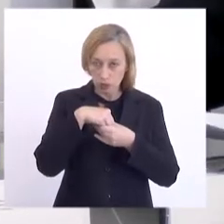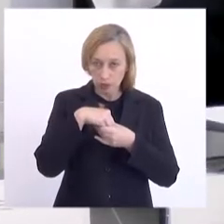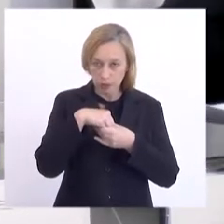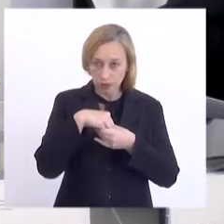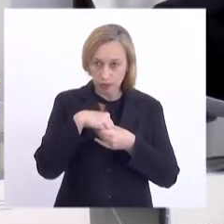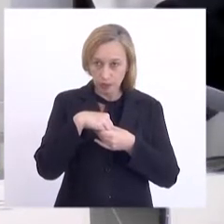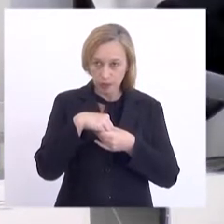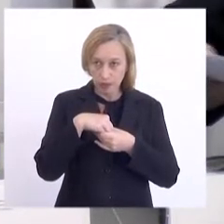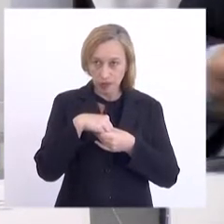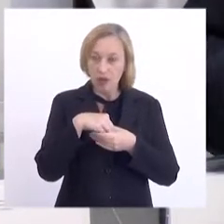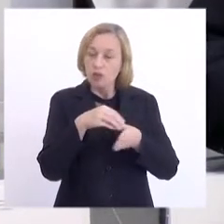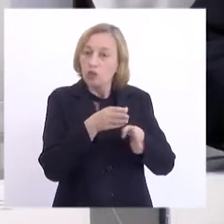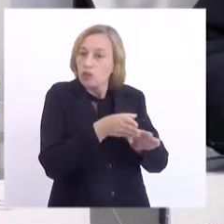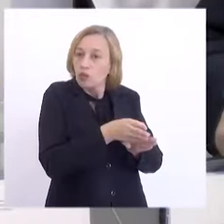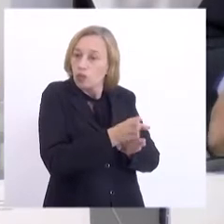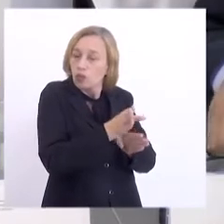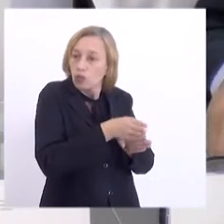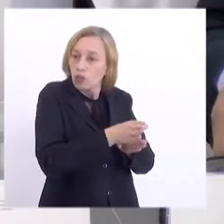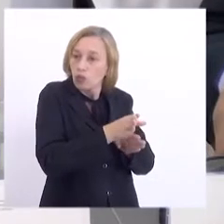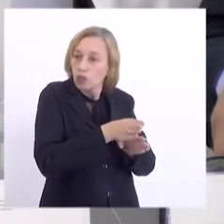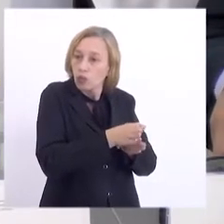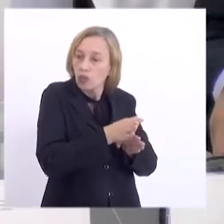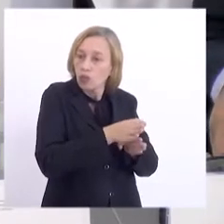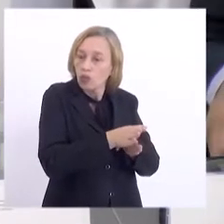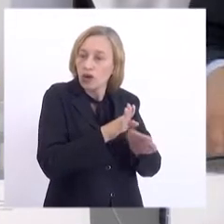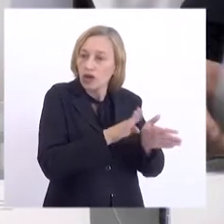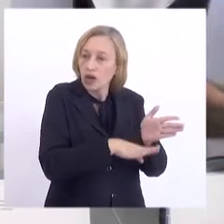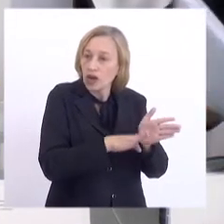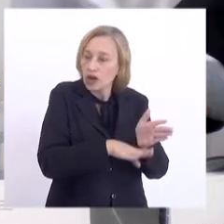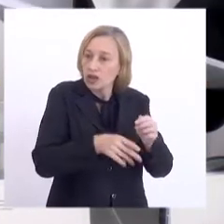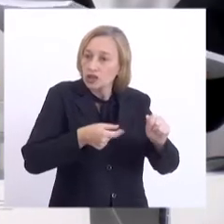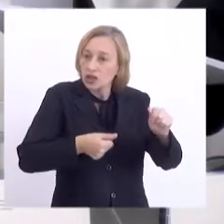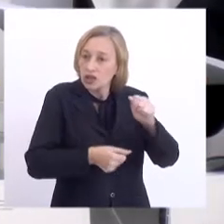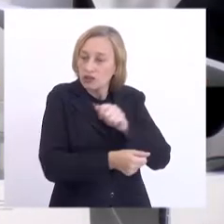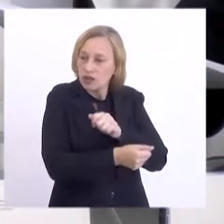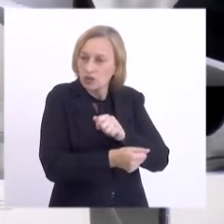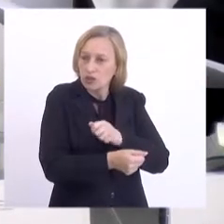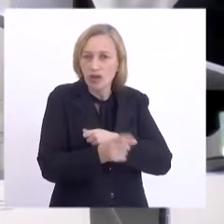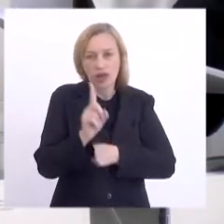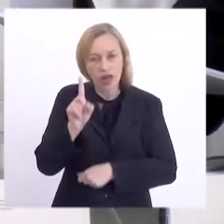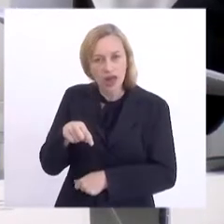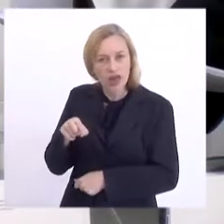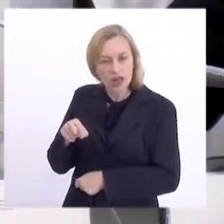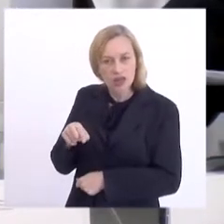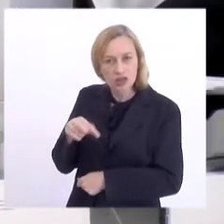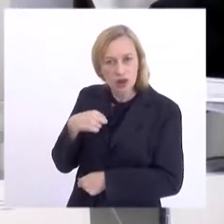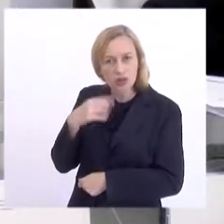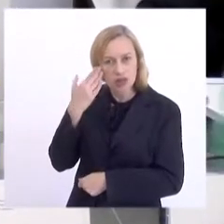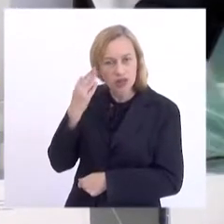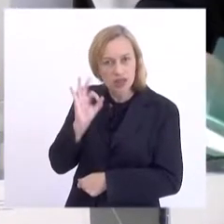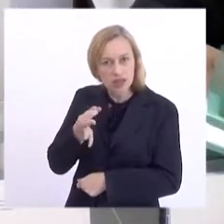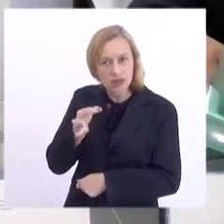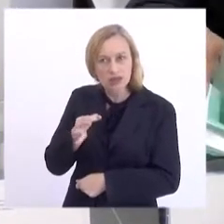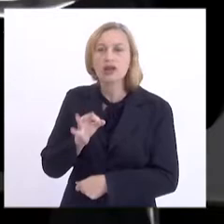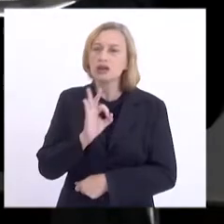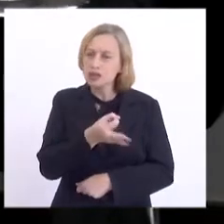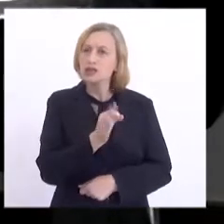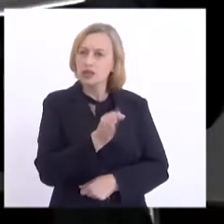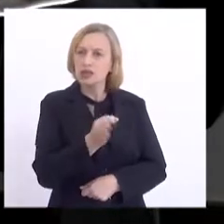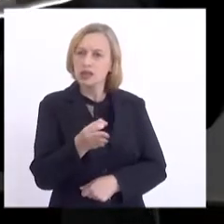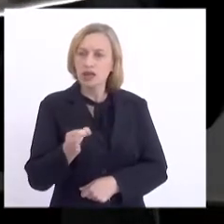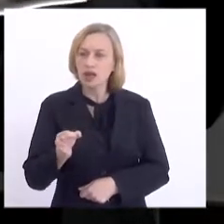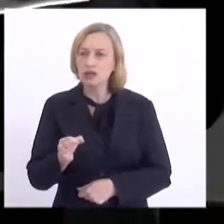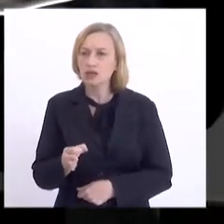a orientação é que se gasta investimento é isso eu entendi o correto de um correto